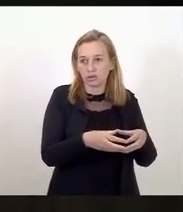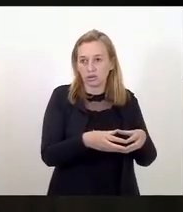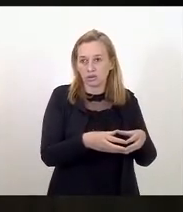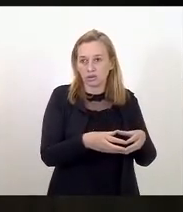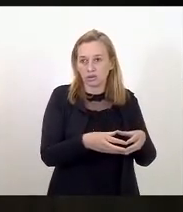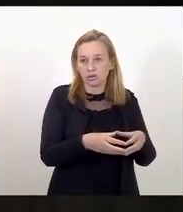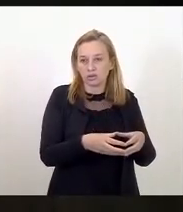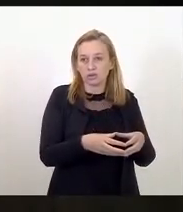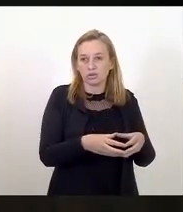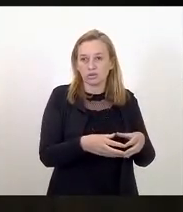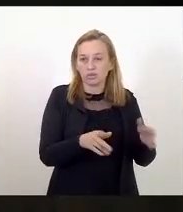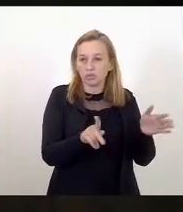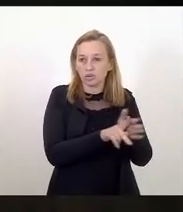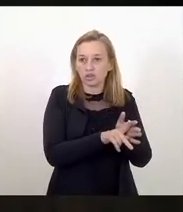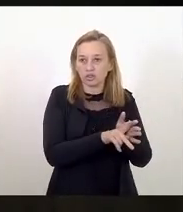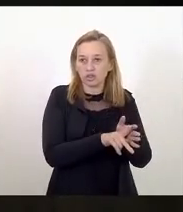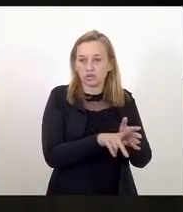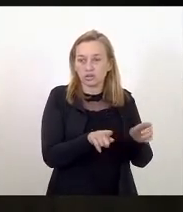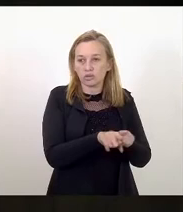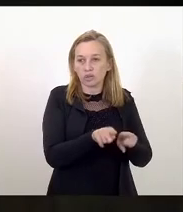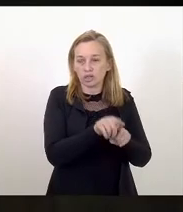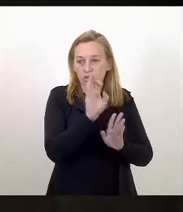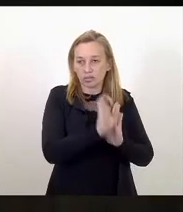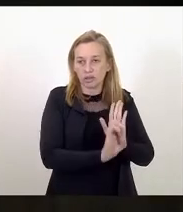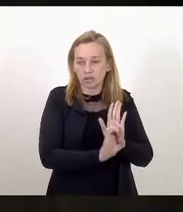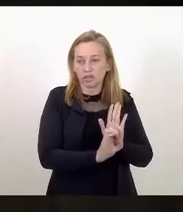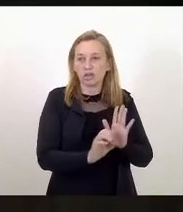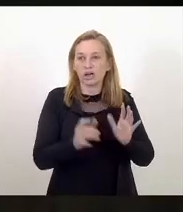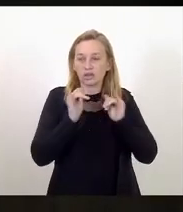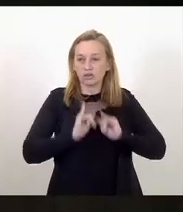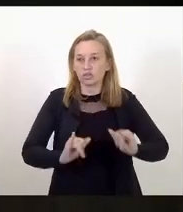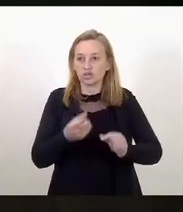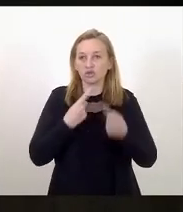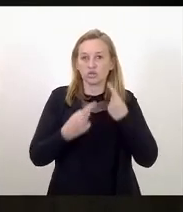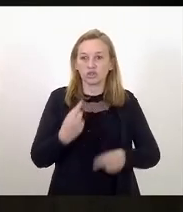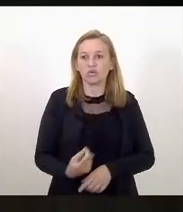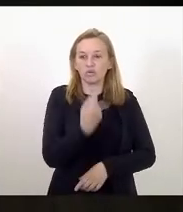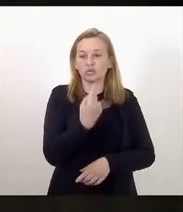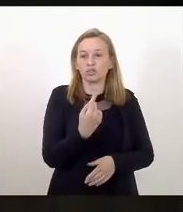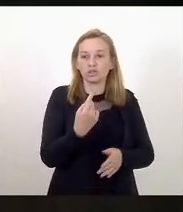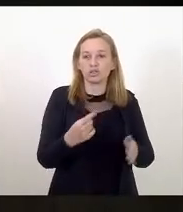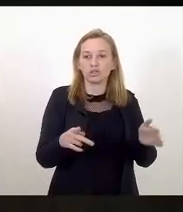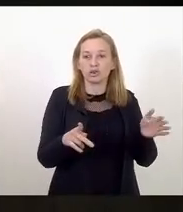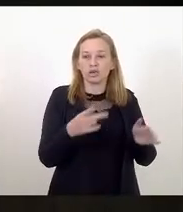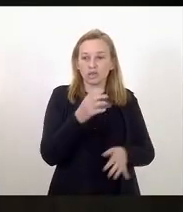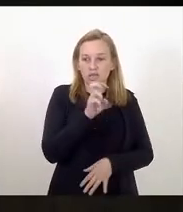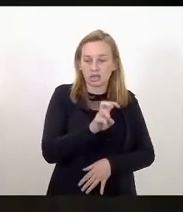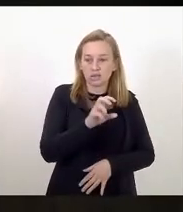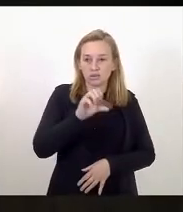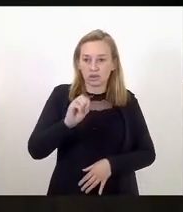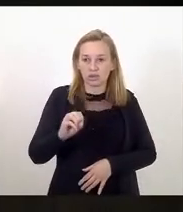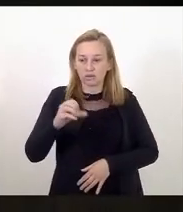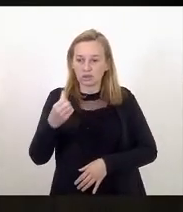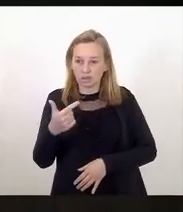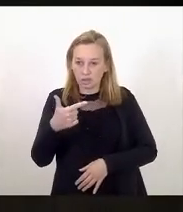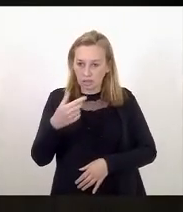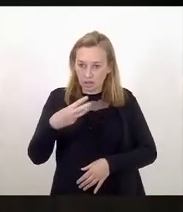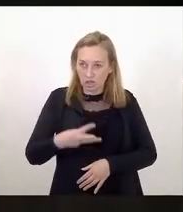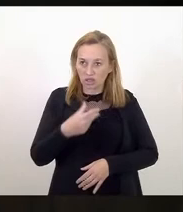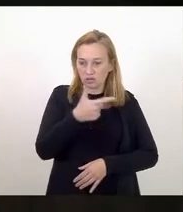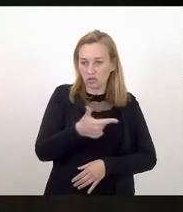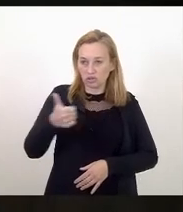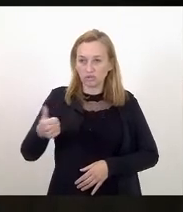sob o projeto E-Mendas. Anuncio em discussão o único projeto de resolução 503-21 de autoria do deputado André